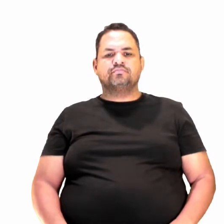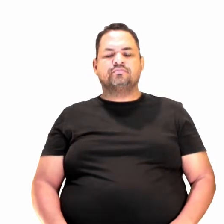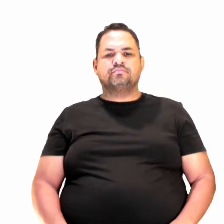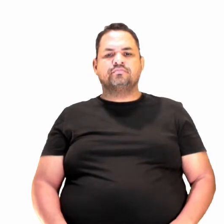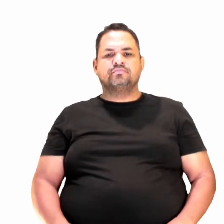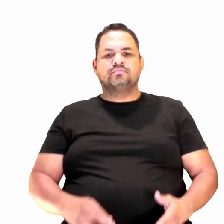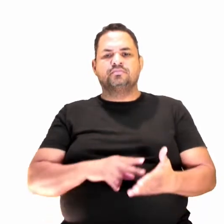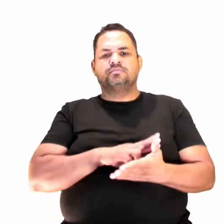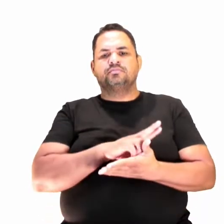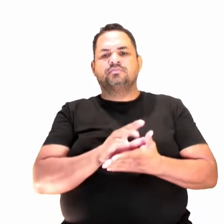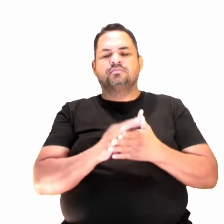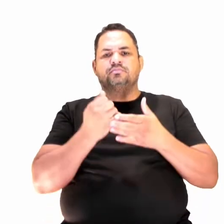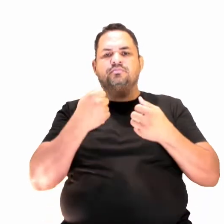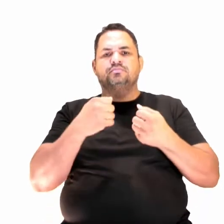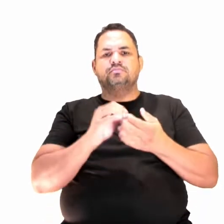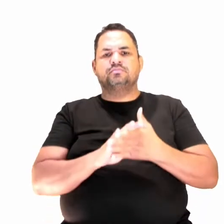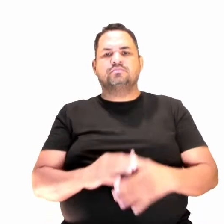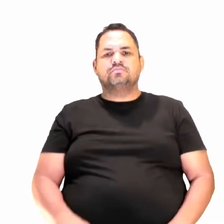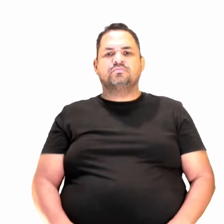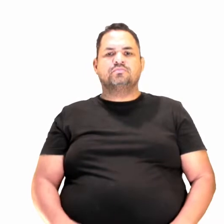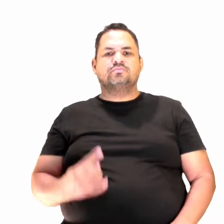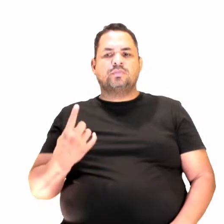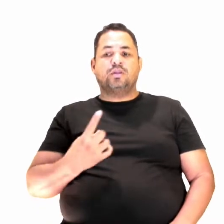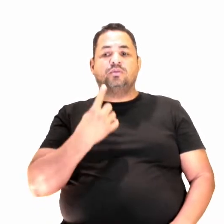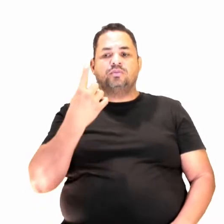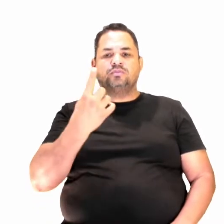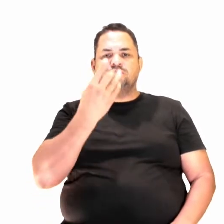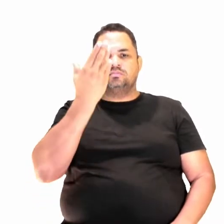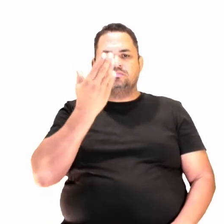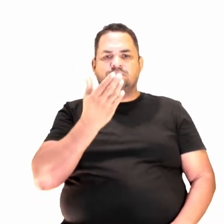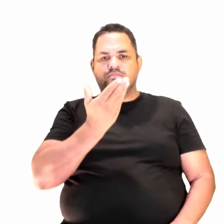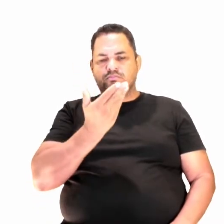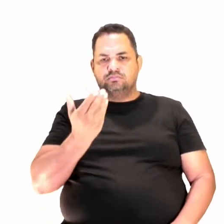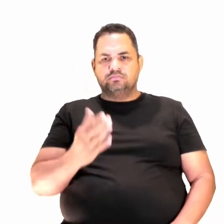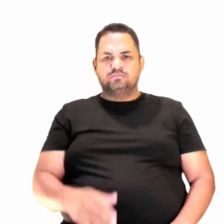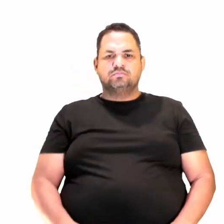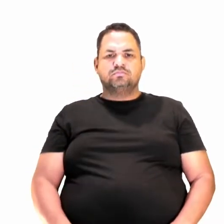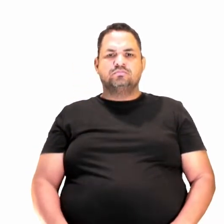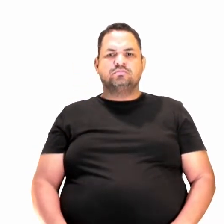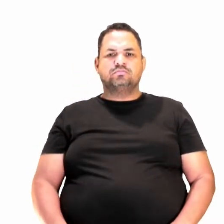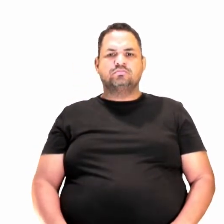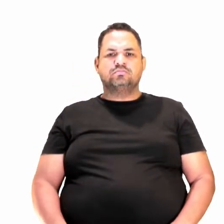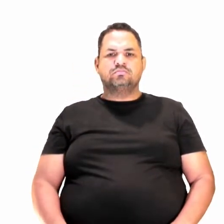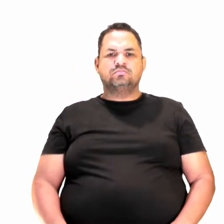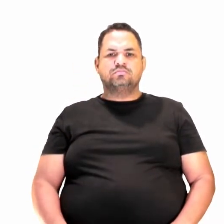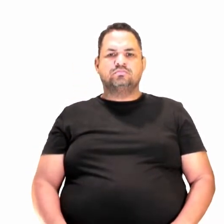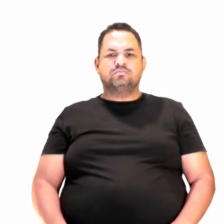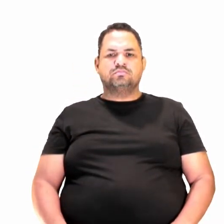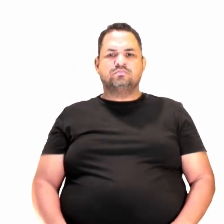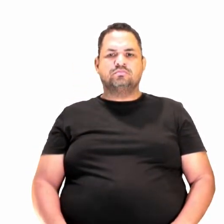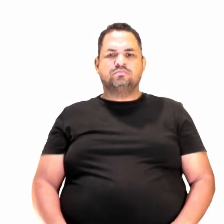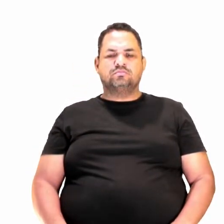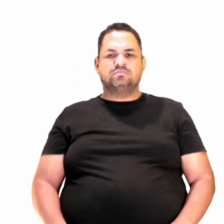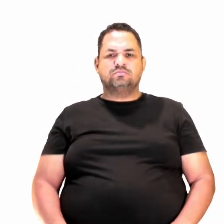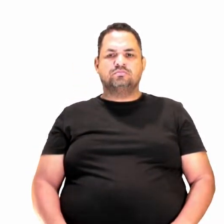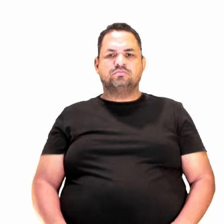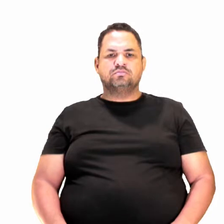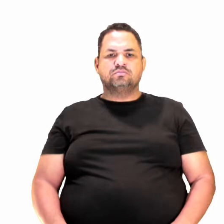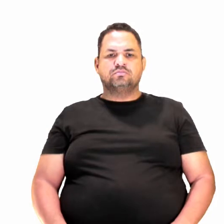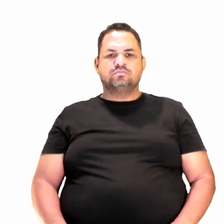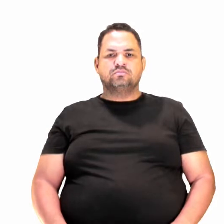a gente fala mediana. Really, isso aqui é só um complemento mesmo, que é na hora da fala, então não